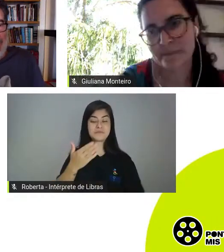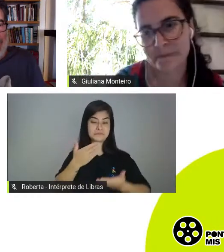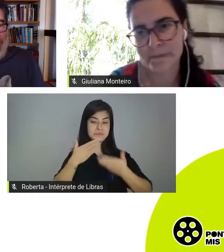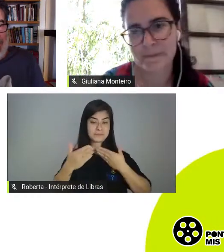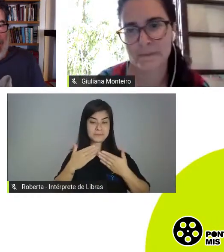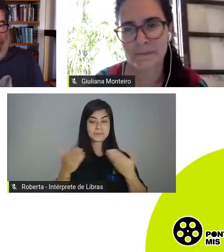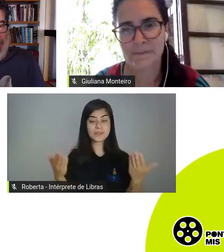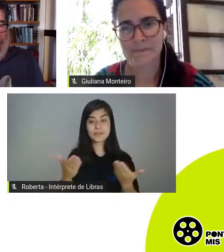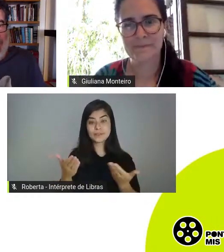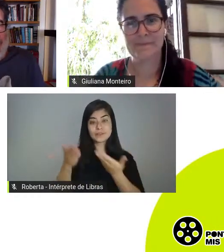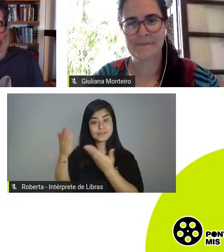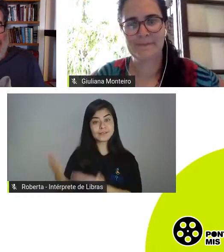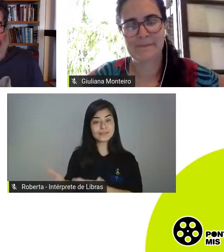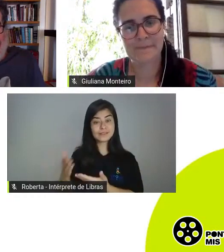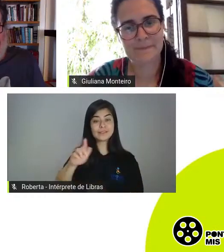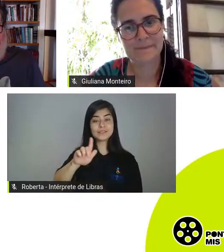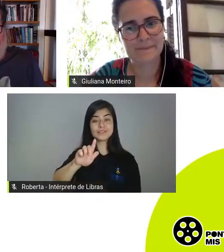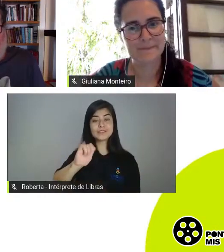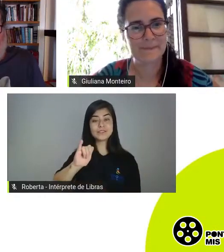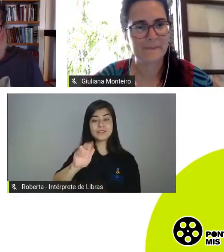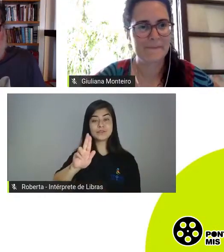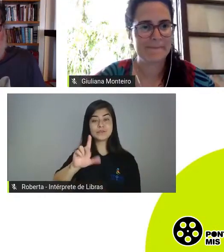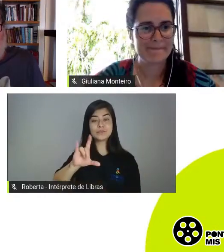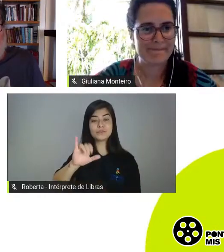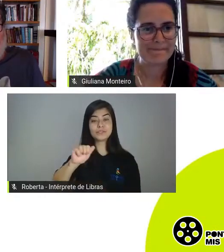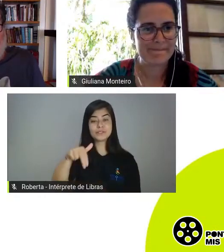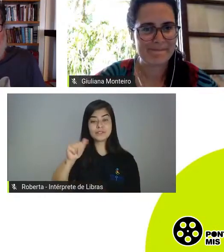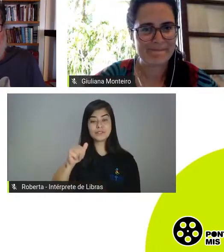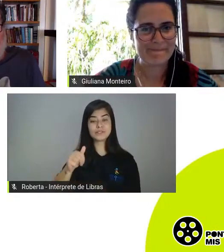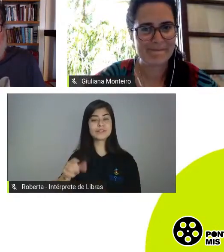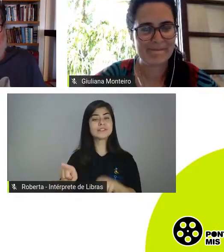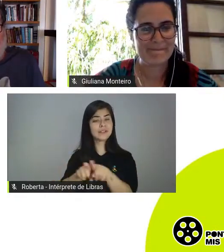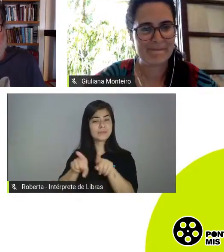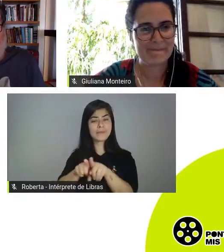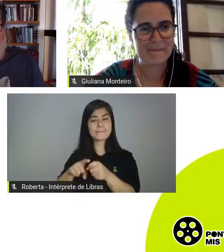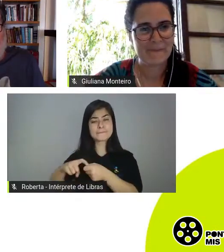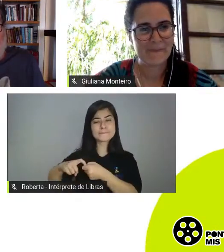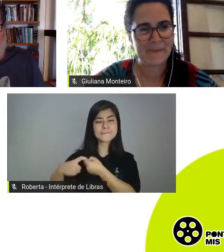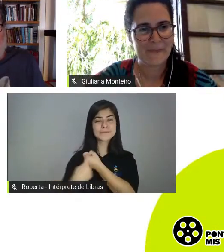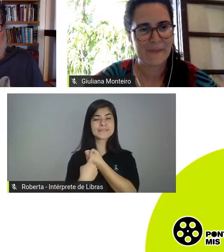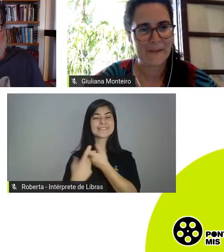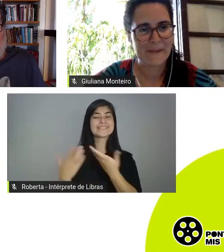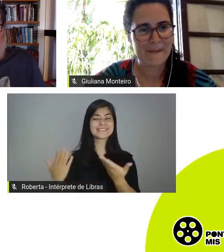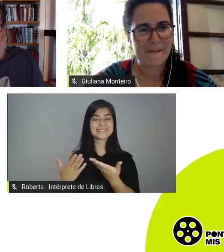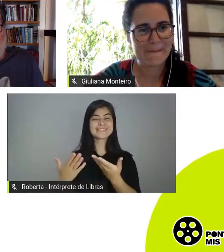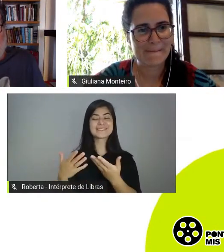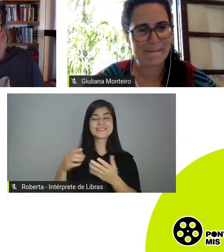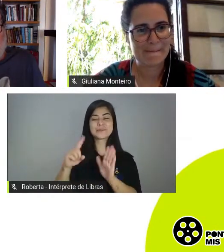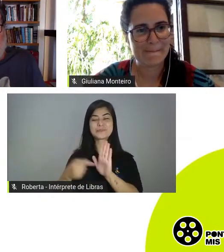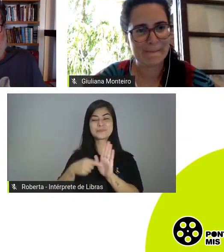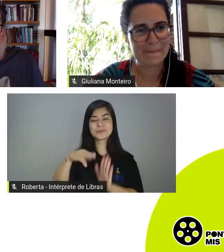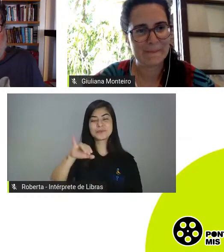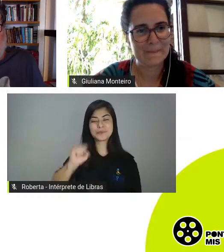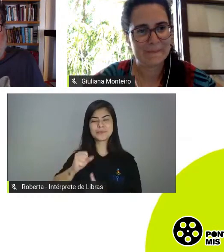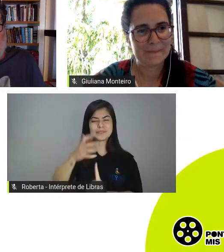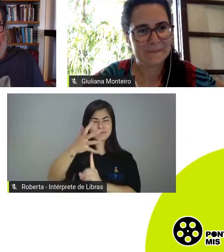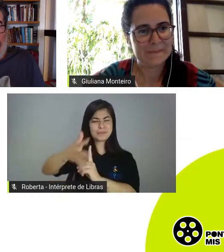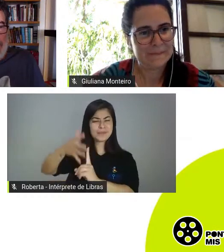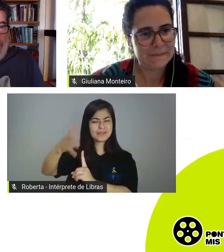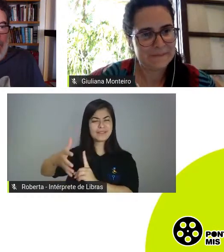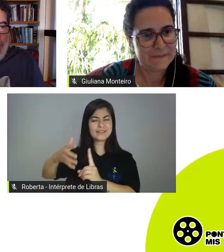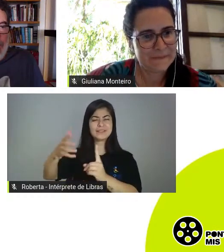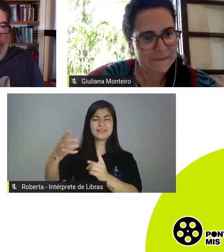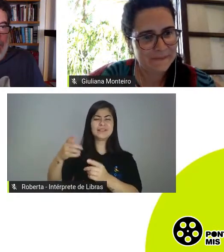da nossa querida Juliana Monteiro, que também é nossa parceiraça aqui do Pontos Miss, com as palestras, oficinas aí pelo interior de São Paulo.